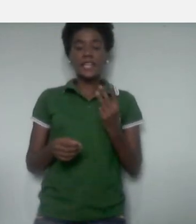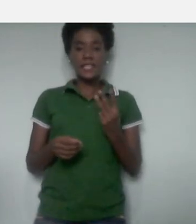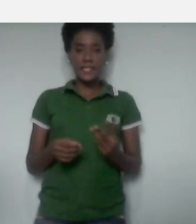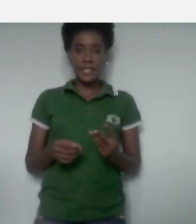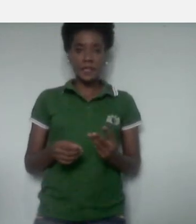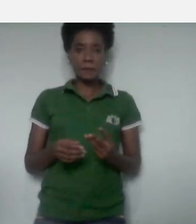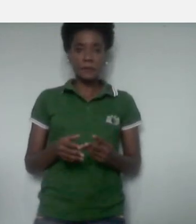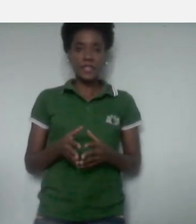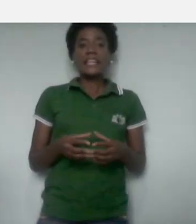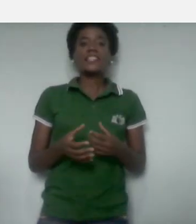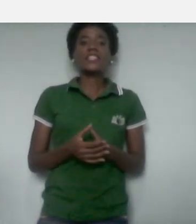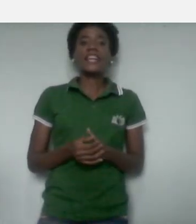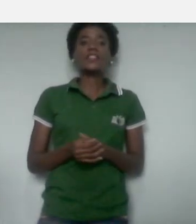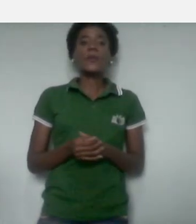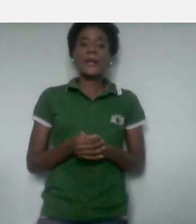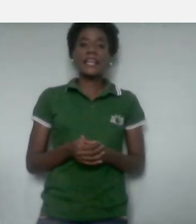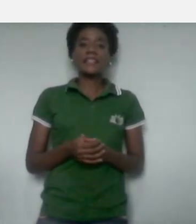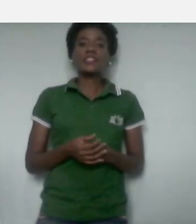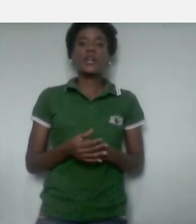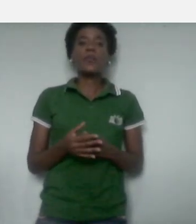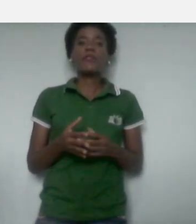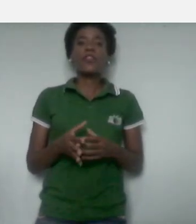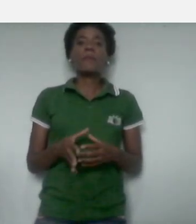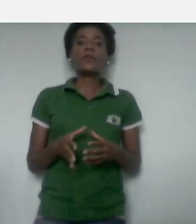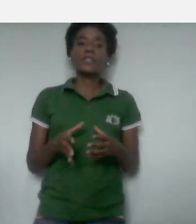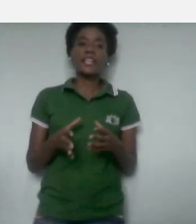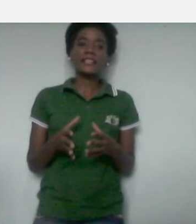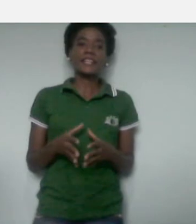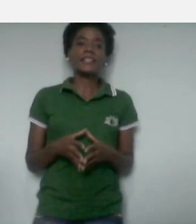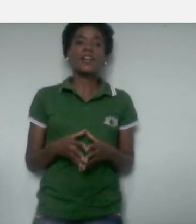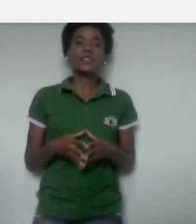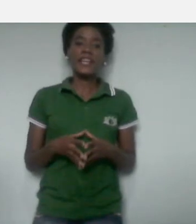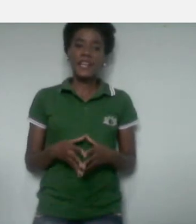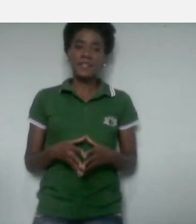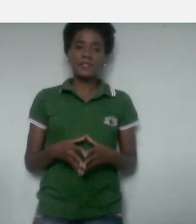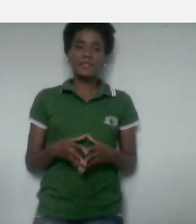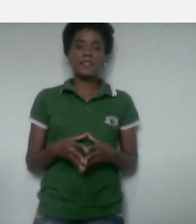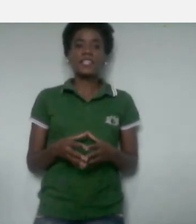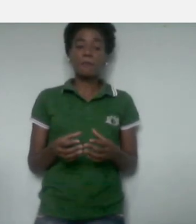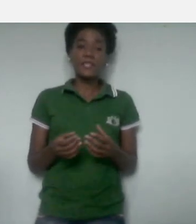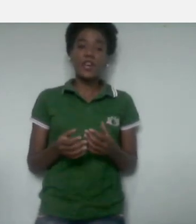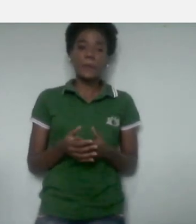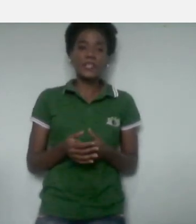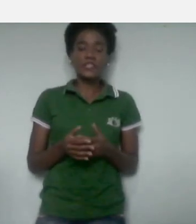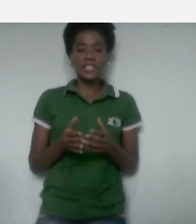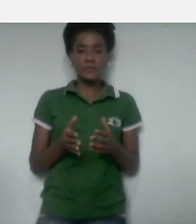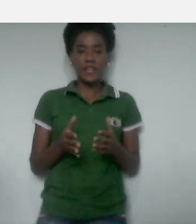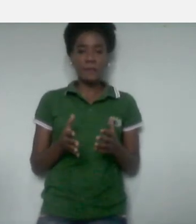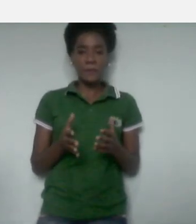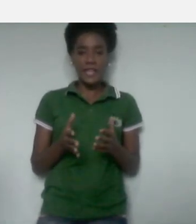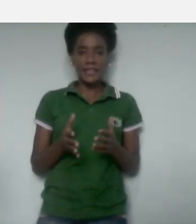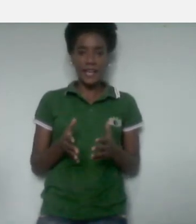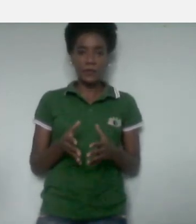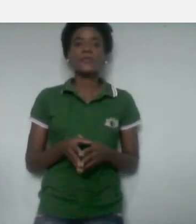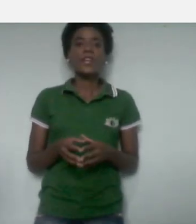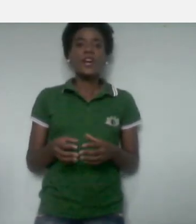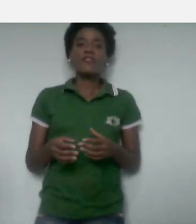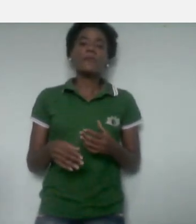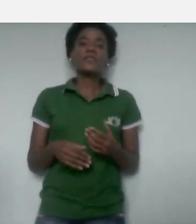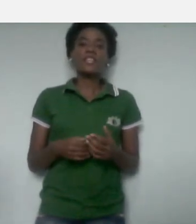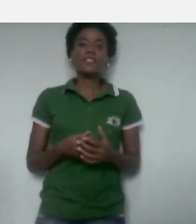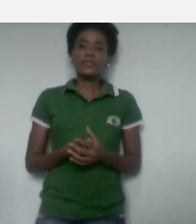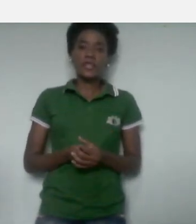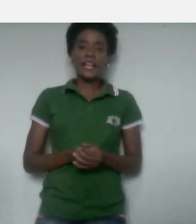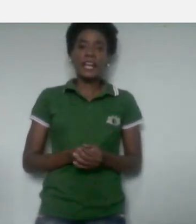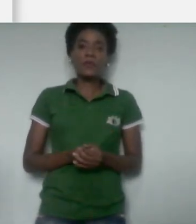B e C, extraindo metas de alguma forma conectadas à ODS, especialmente na esfera ambiental.